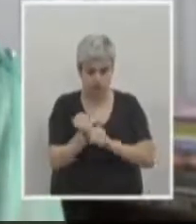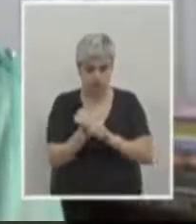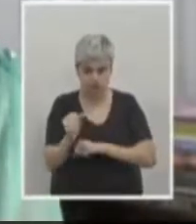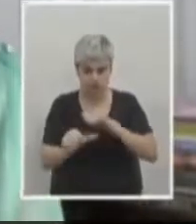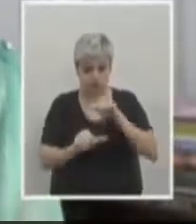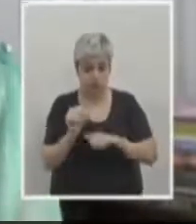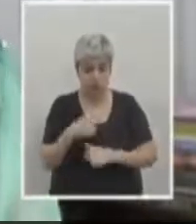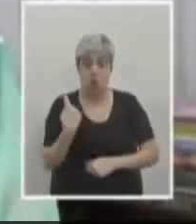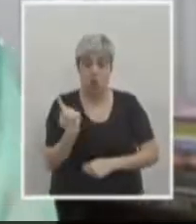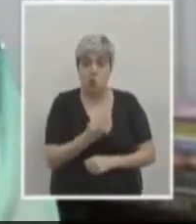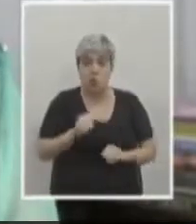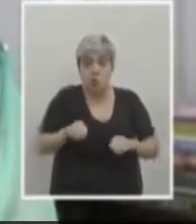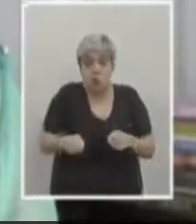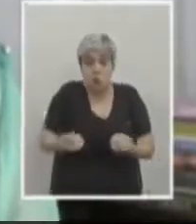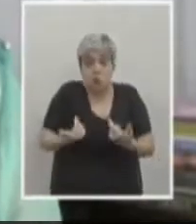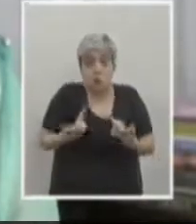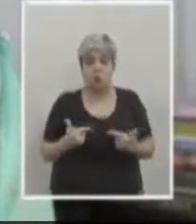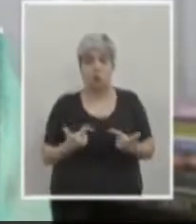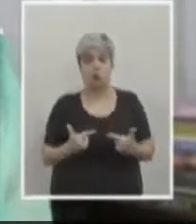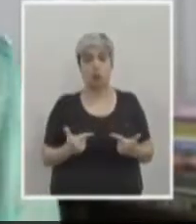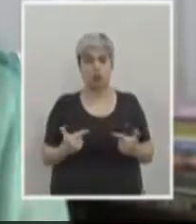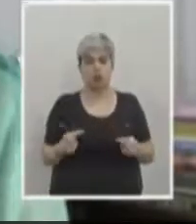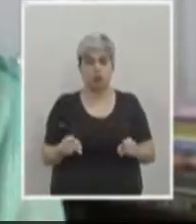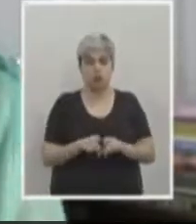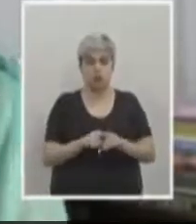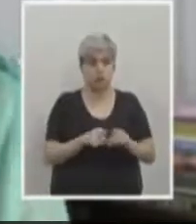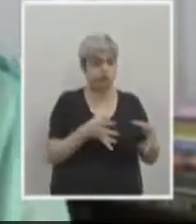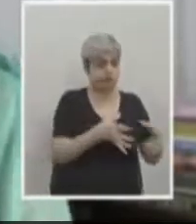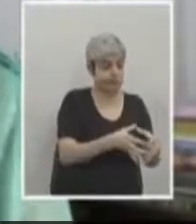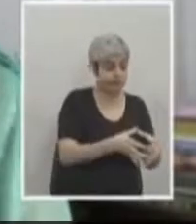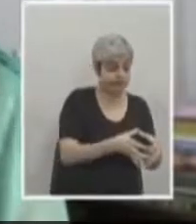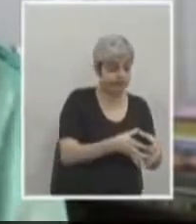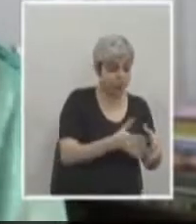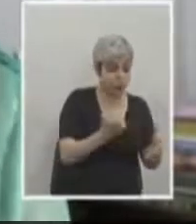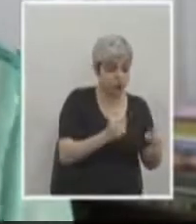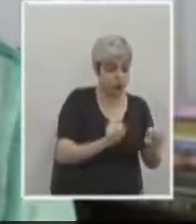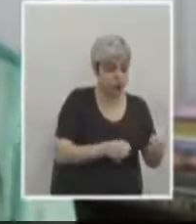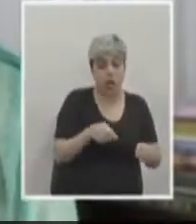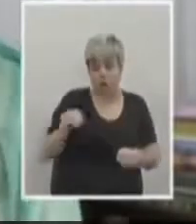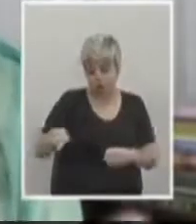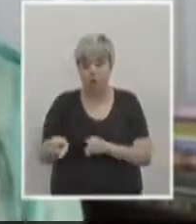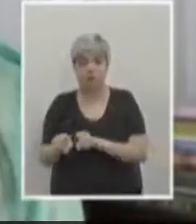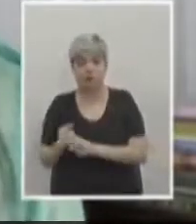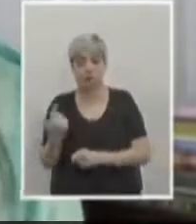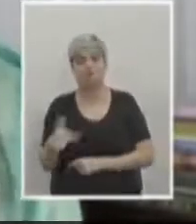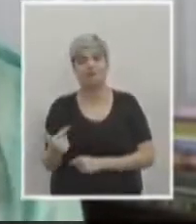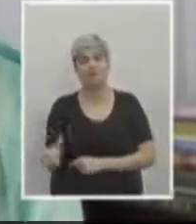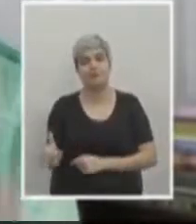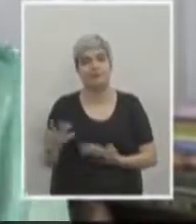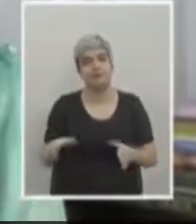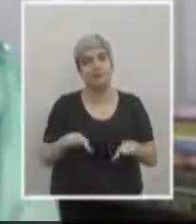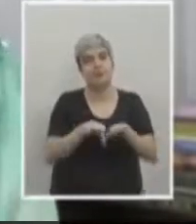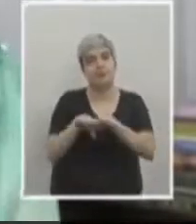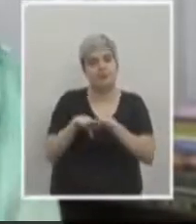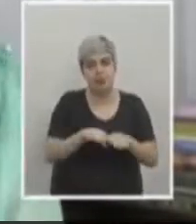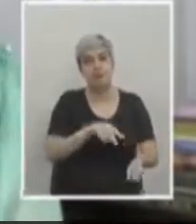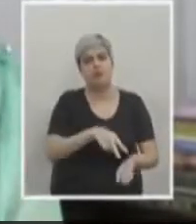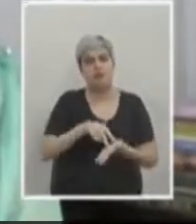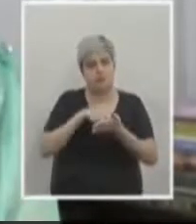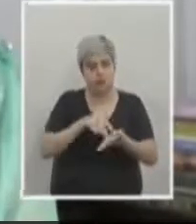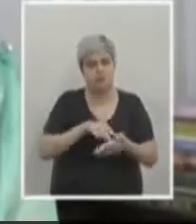insegurança não só para os designados, mas também para os efetivos. A gente entende que buscar estabilidade ou segurança de emprego atrás de